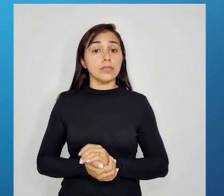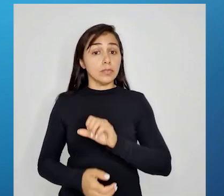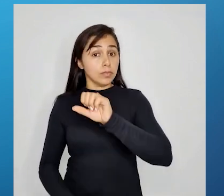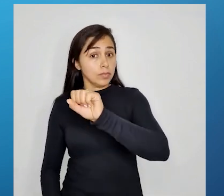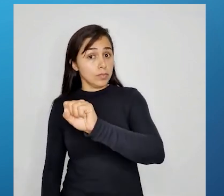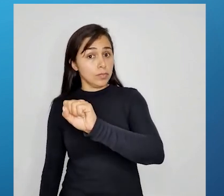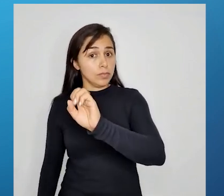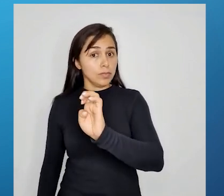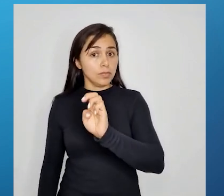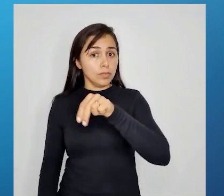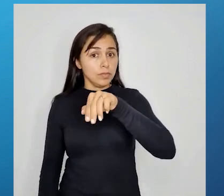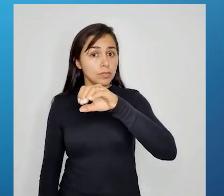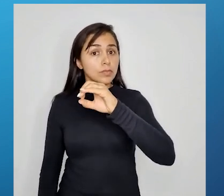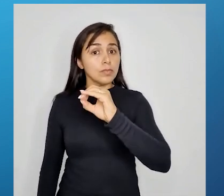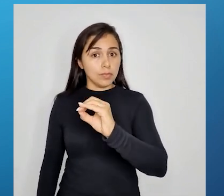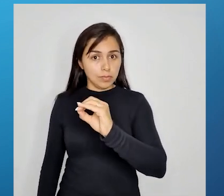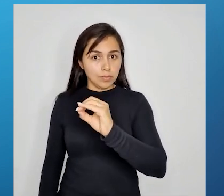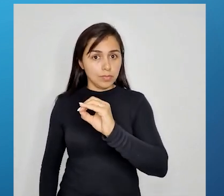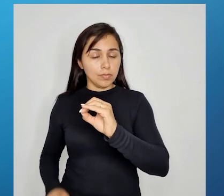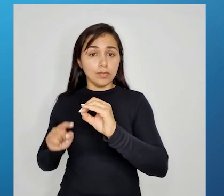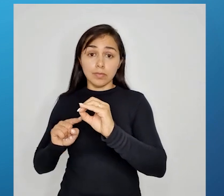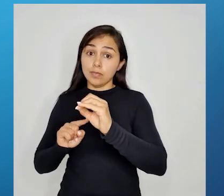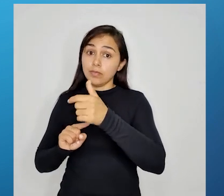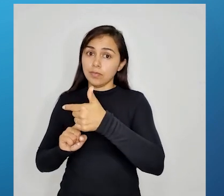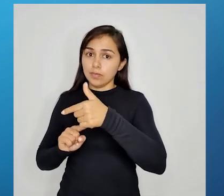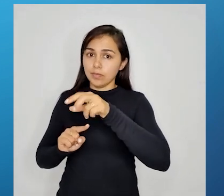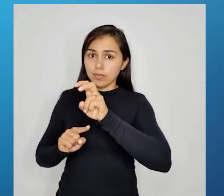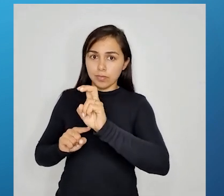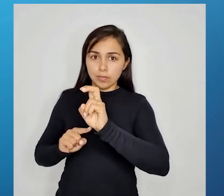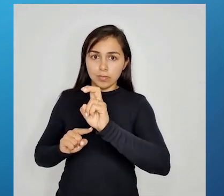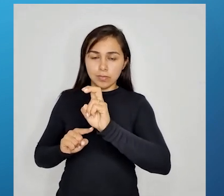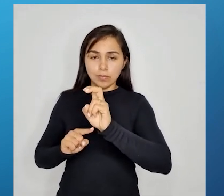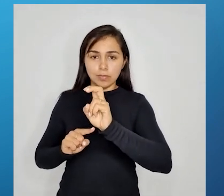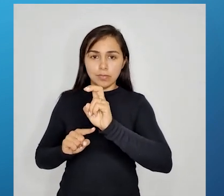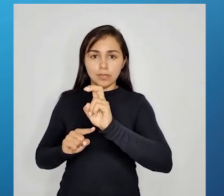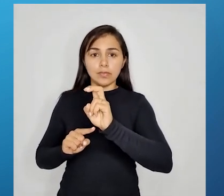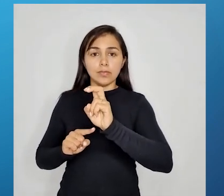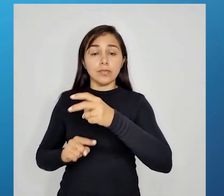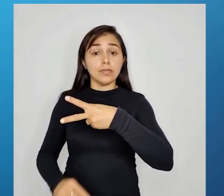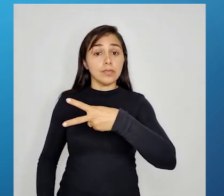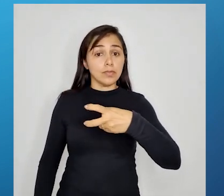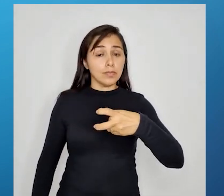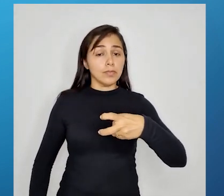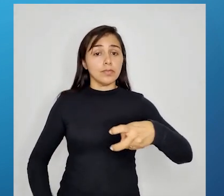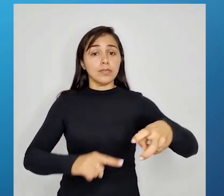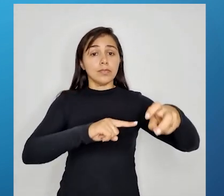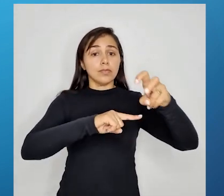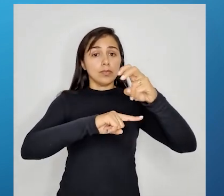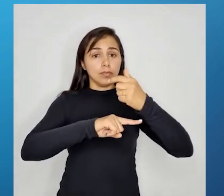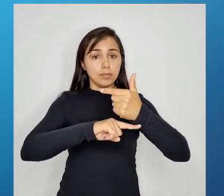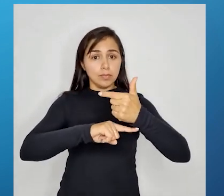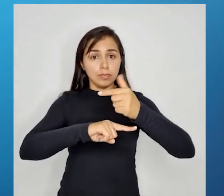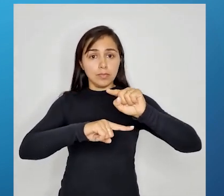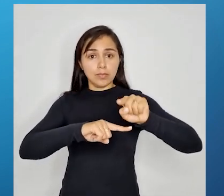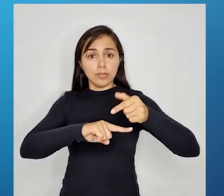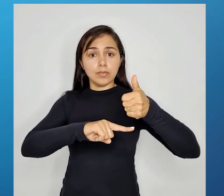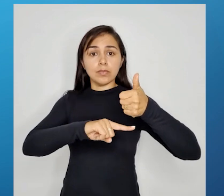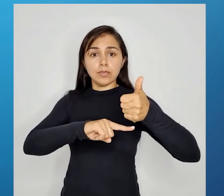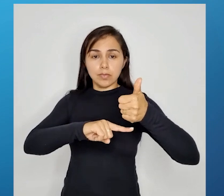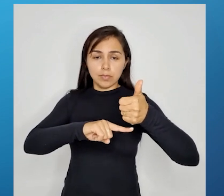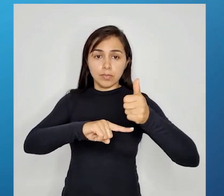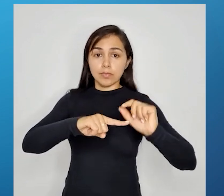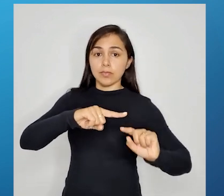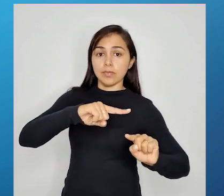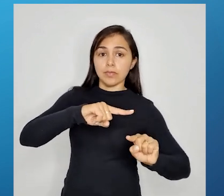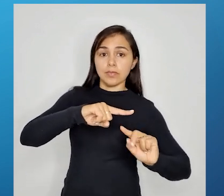hipotenusa. Então, vai ser o seno de 25 graus,